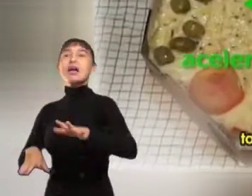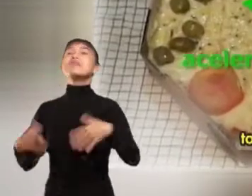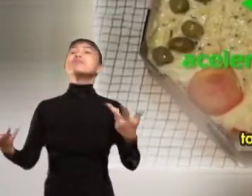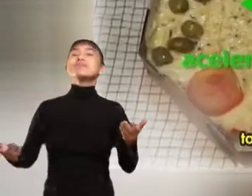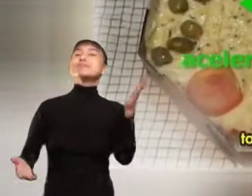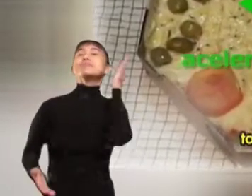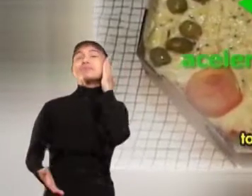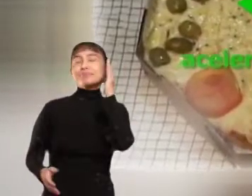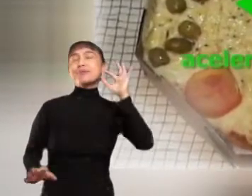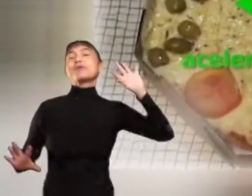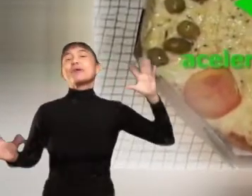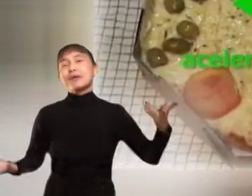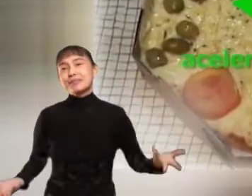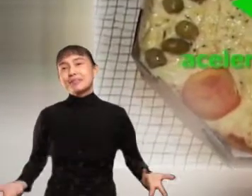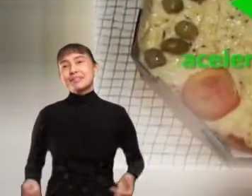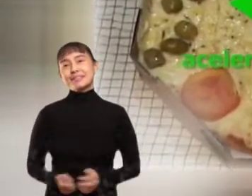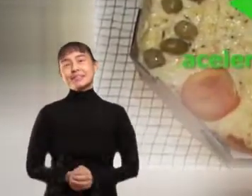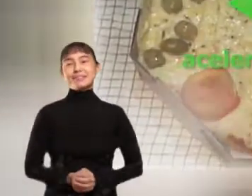todo mundo já sabe.